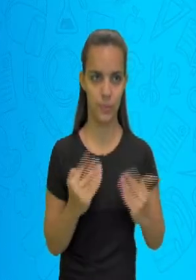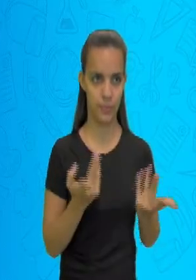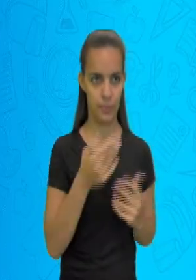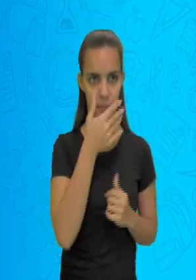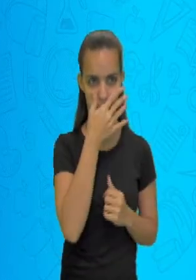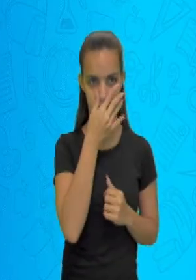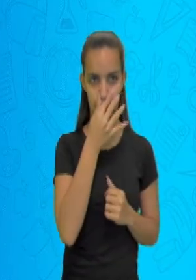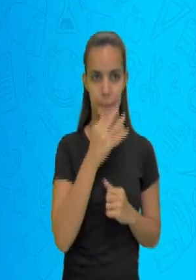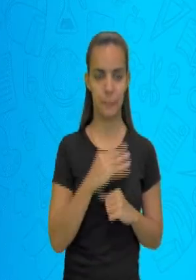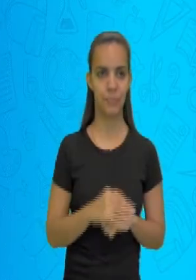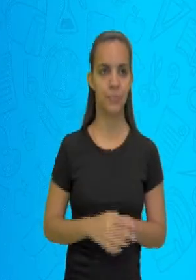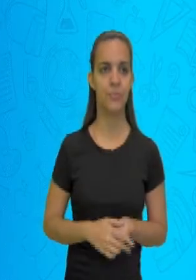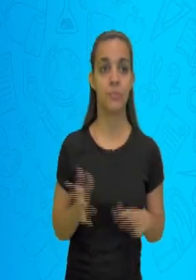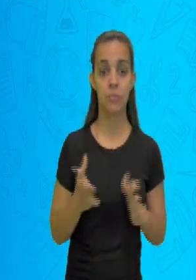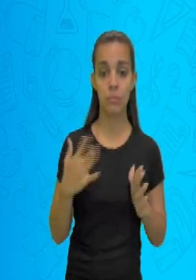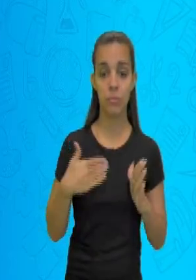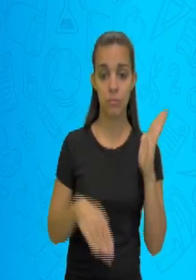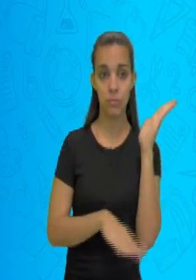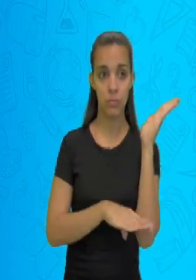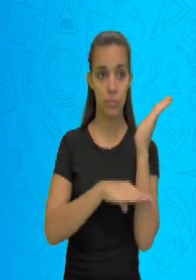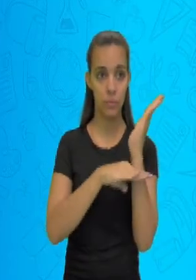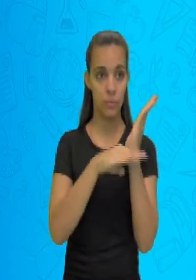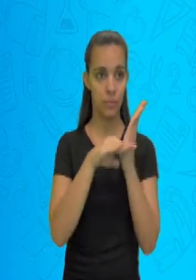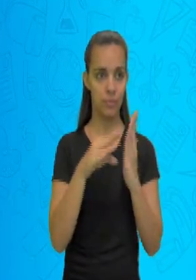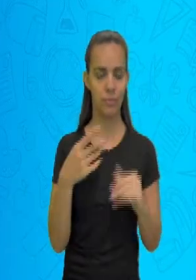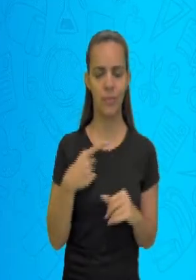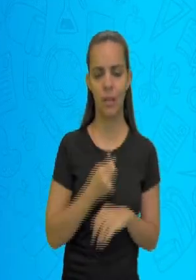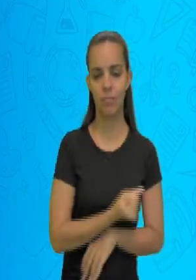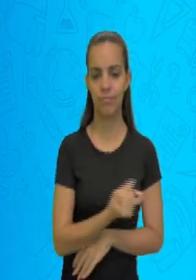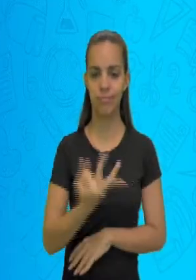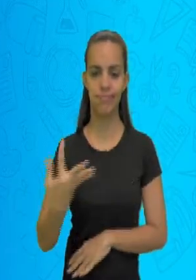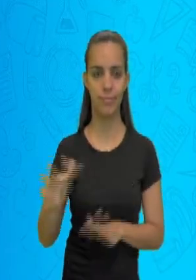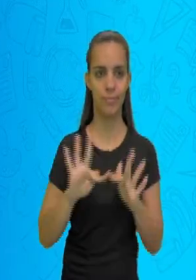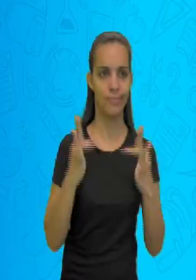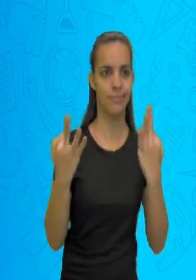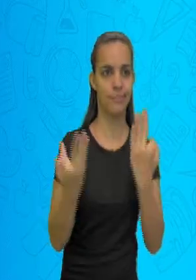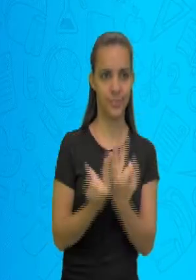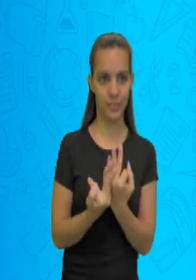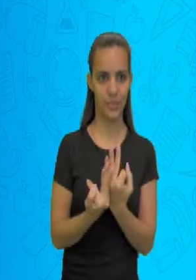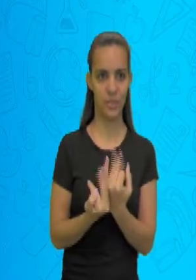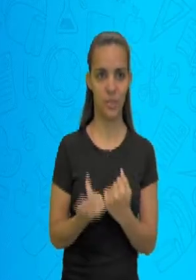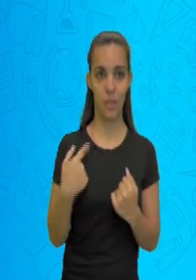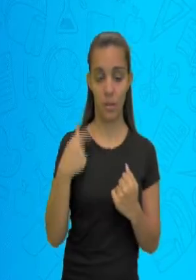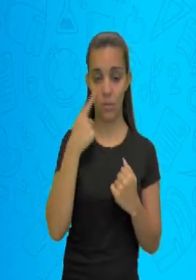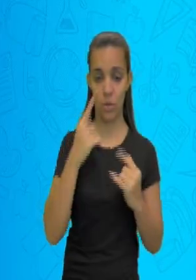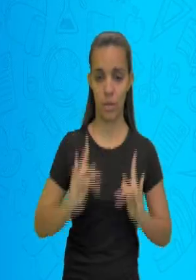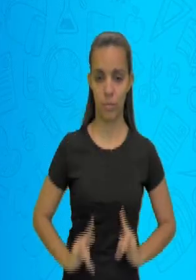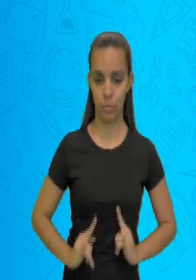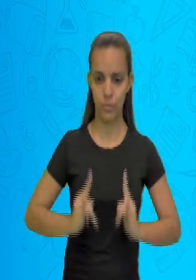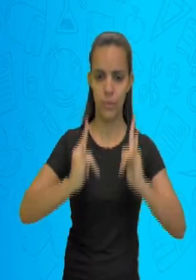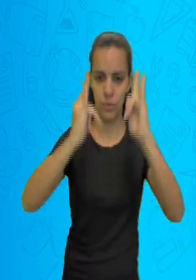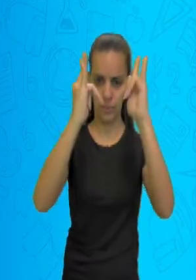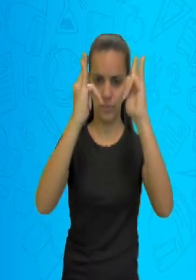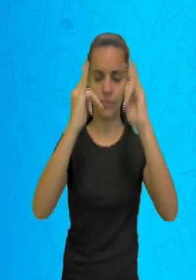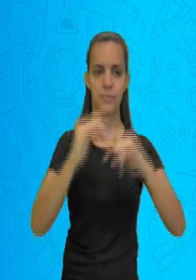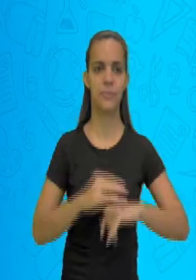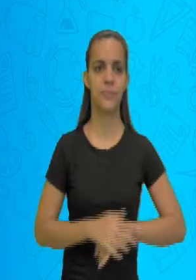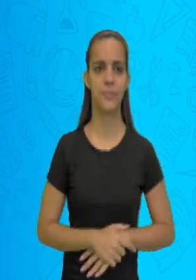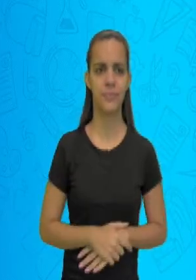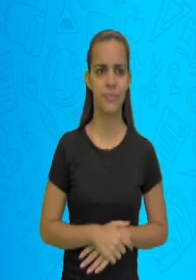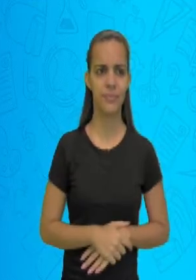para os edifícios. Eles são multifamiliares, como eu falei. Olha só, em uma